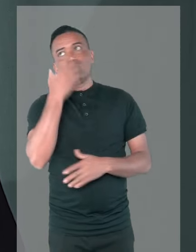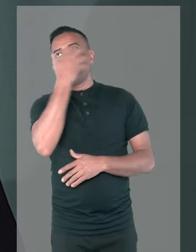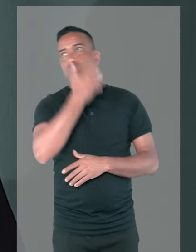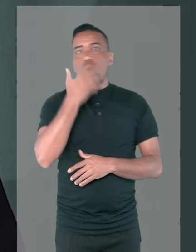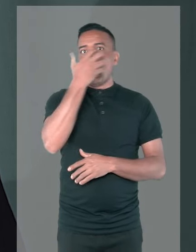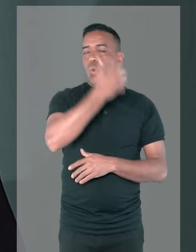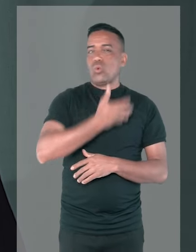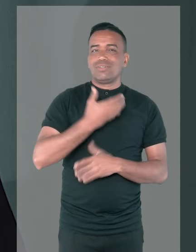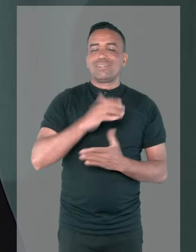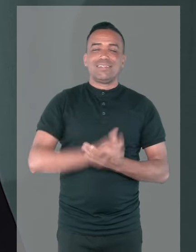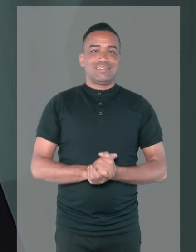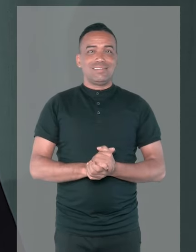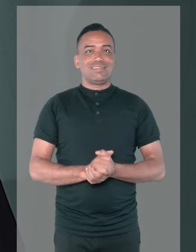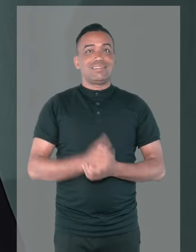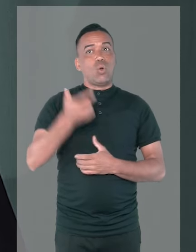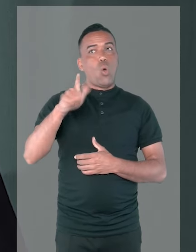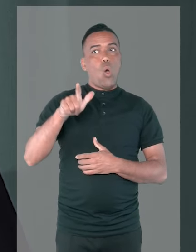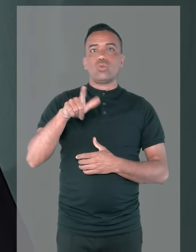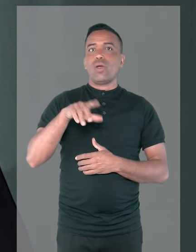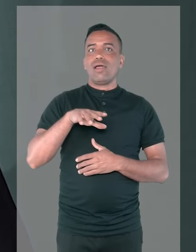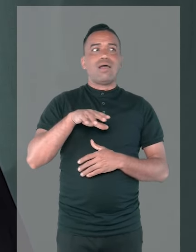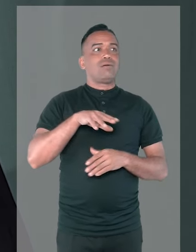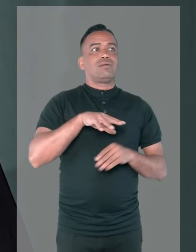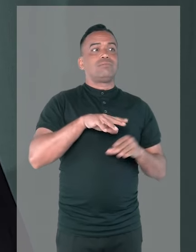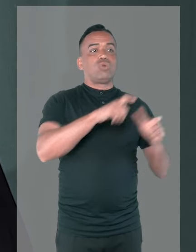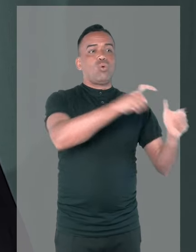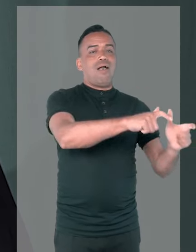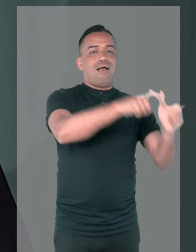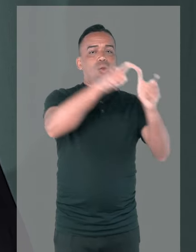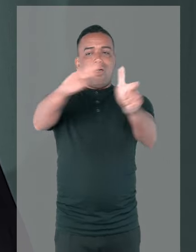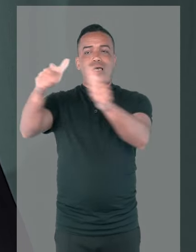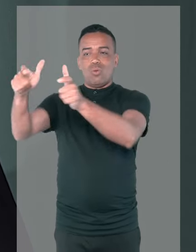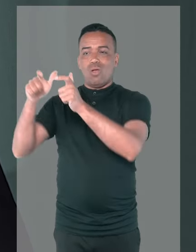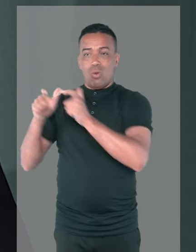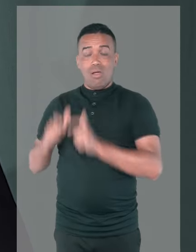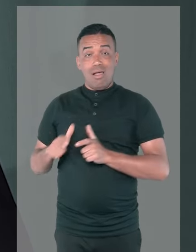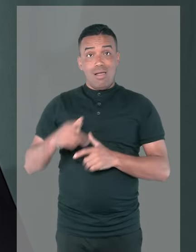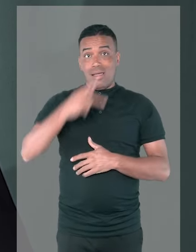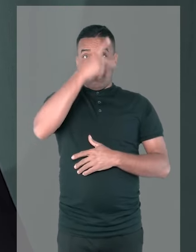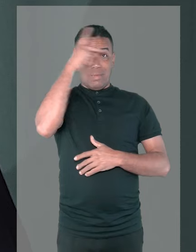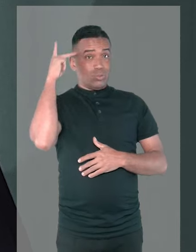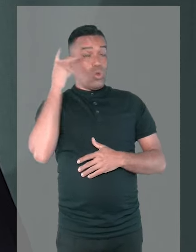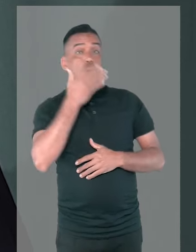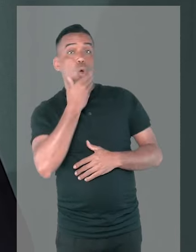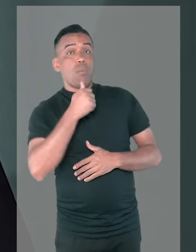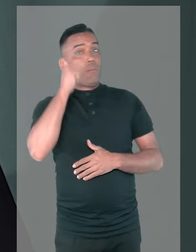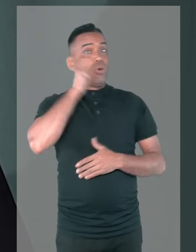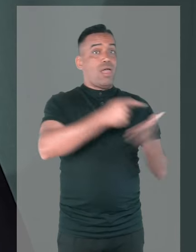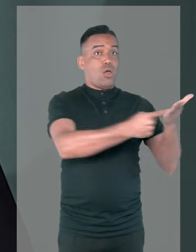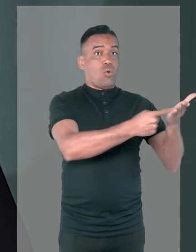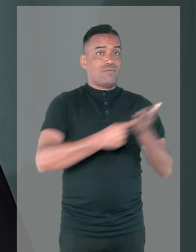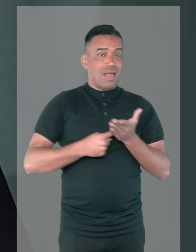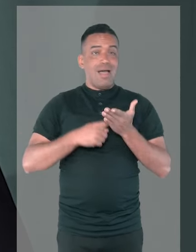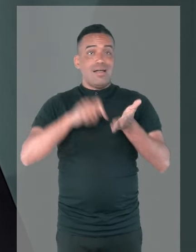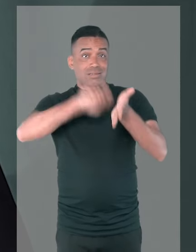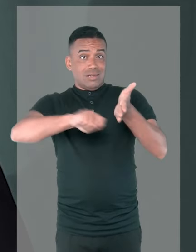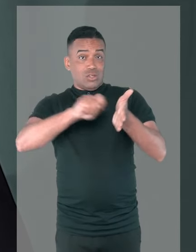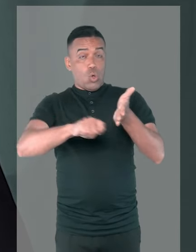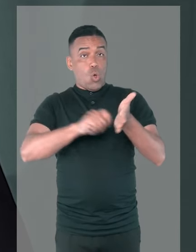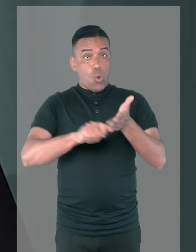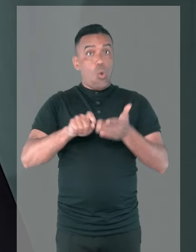tudo. Outro era o L'Itinerante, que o autor ou autora convidado tinha que... Era no Sesc Paulista,